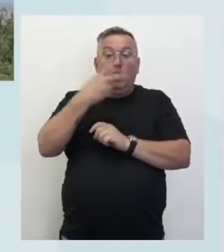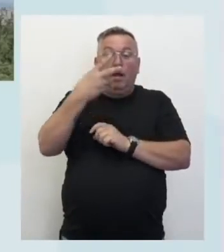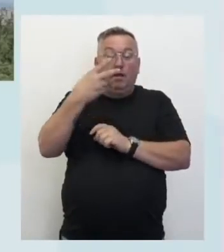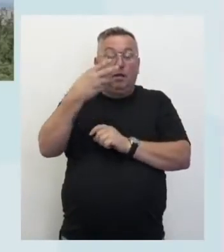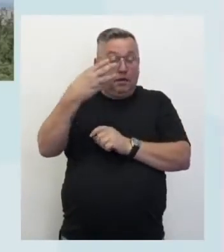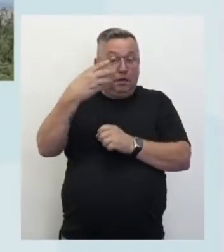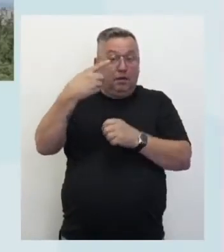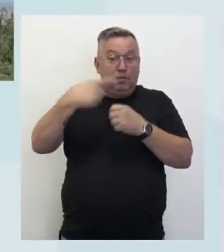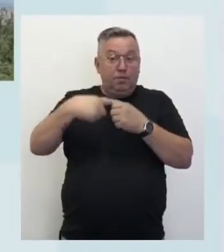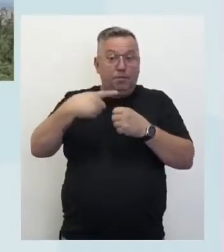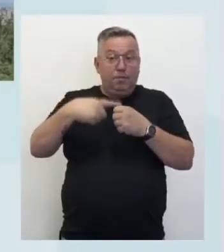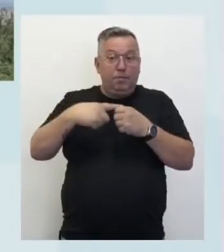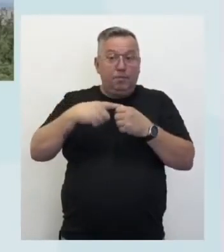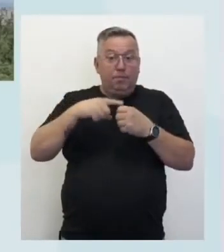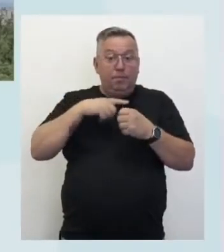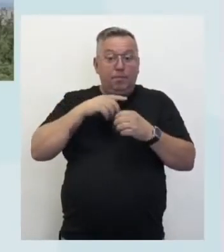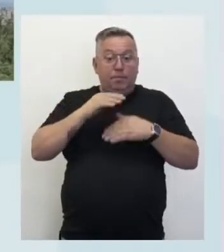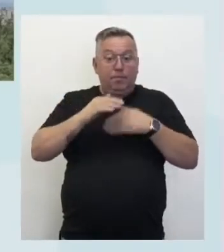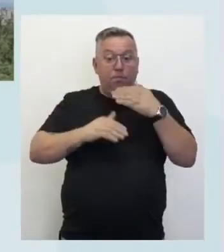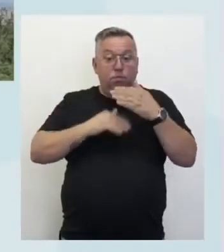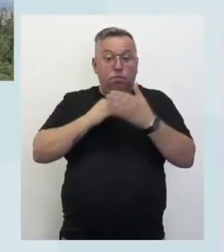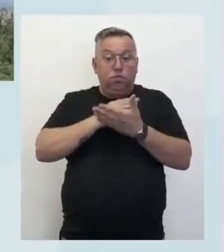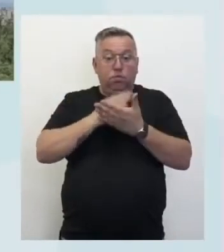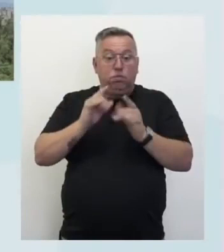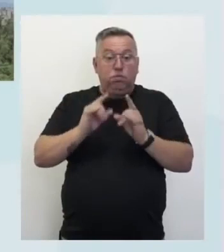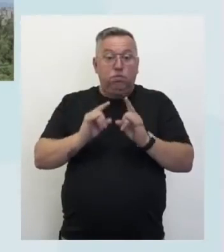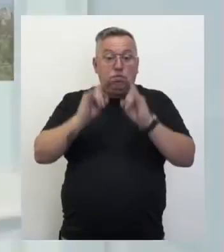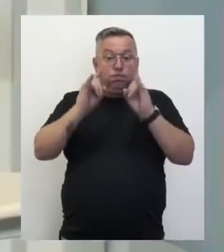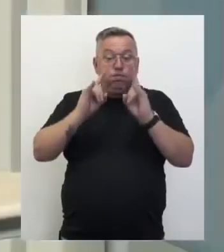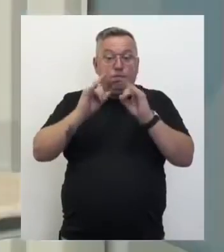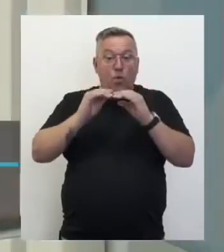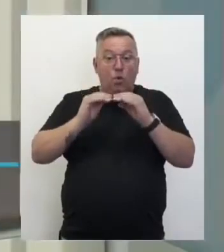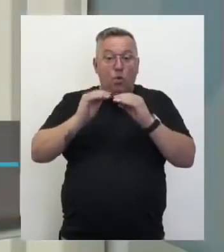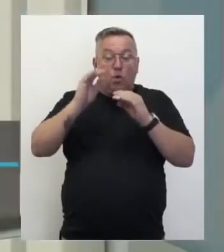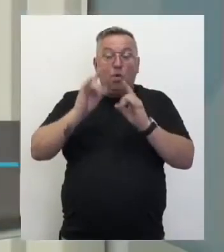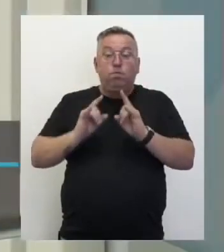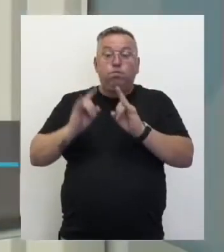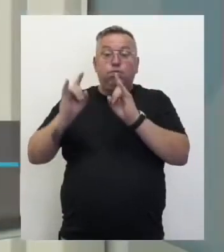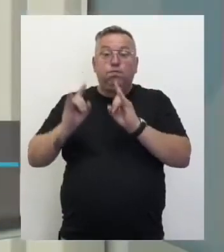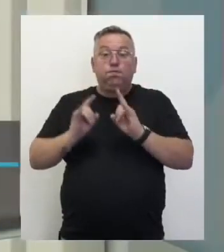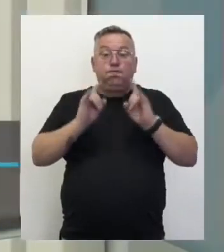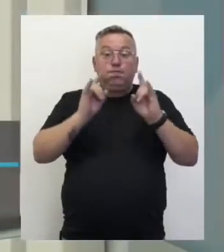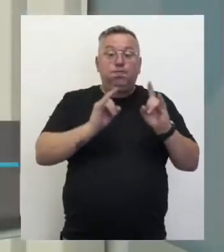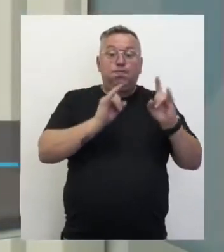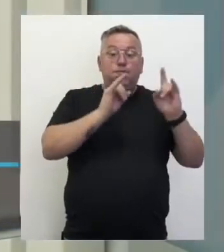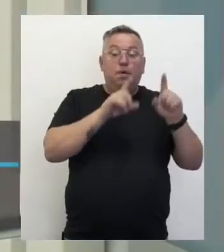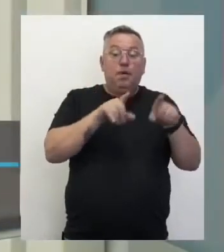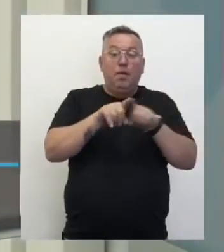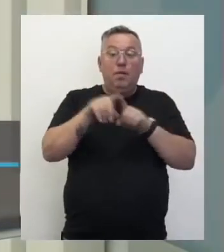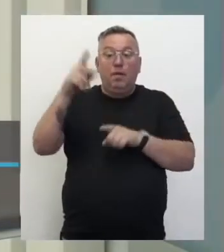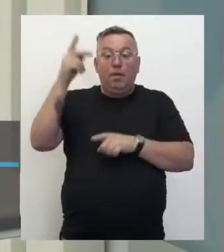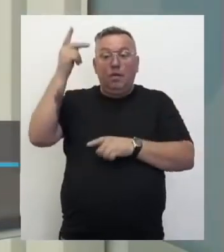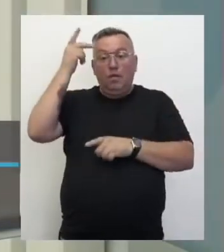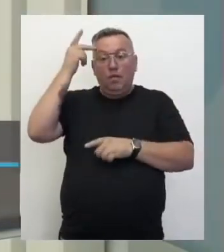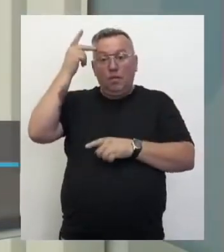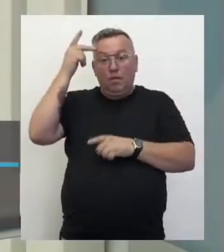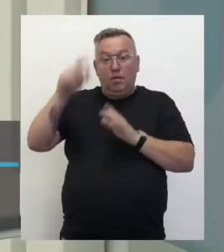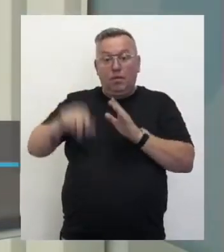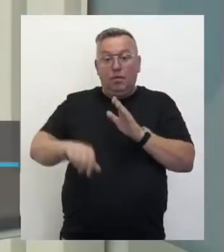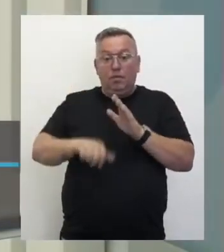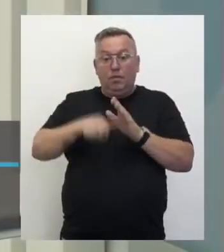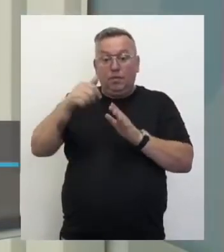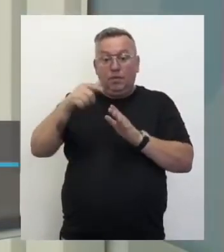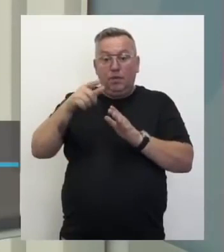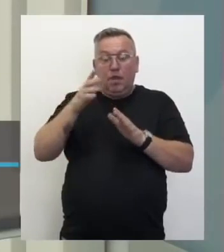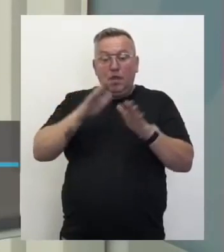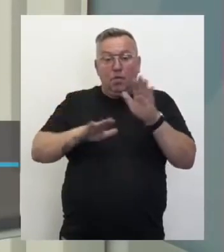cidades, ela tem um processo de verticalização, que é a questão dos edifícios, né? No caso de São Paulo, a primeira imagem